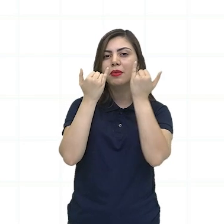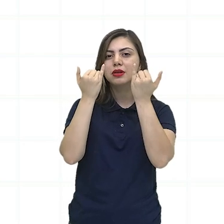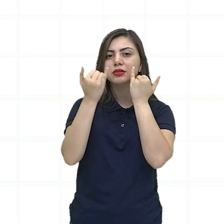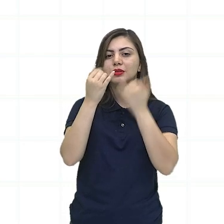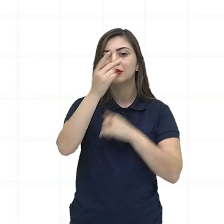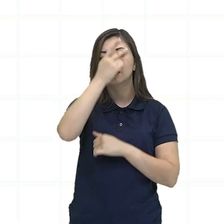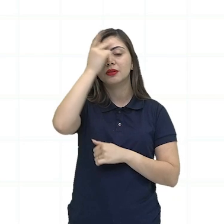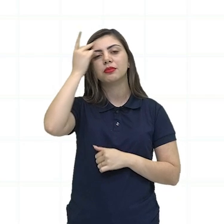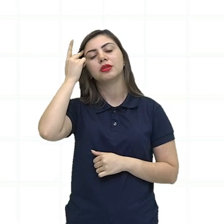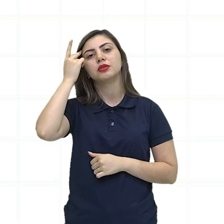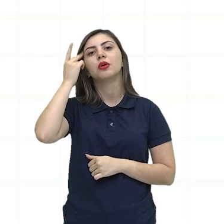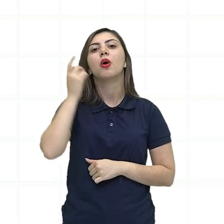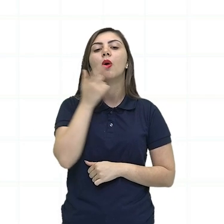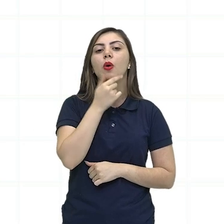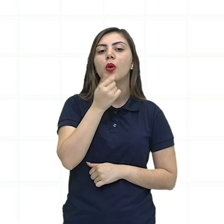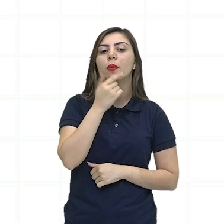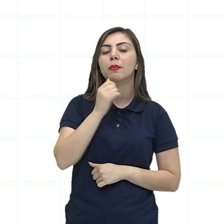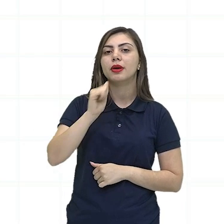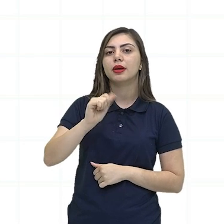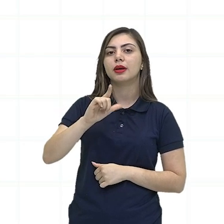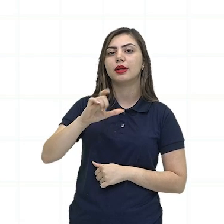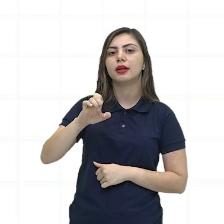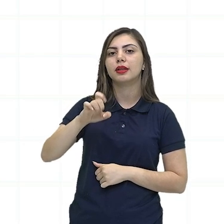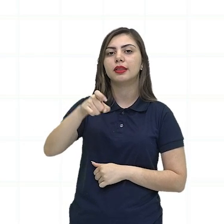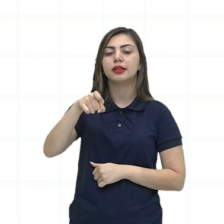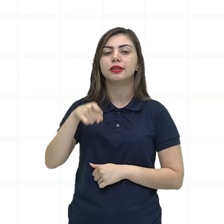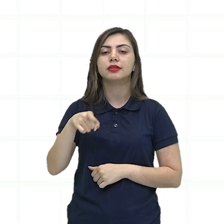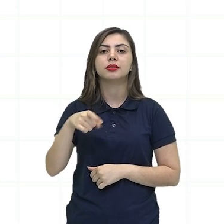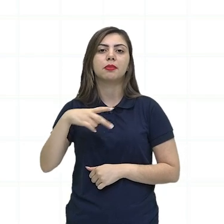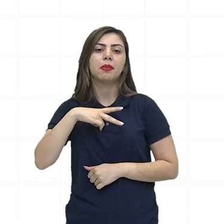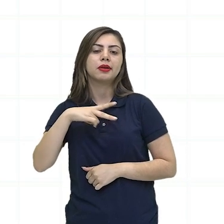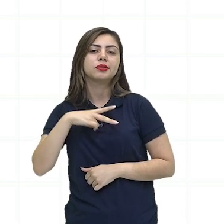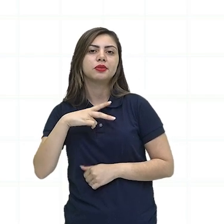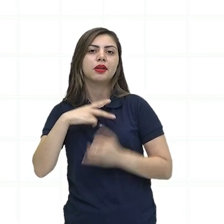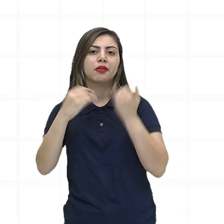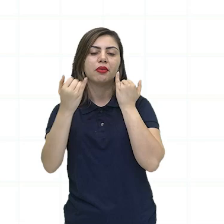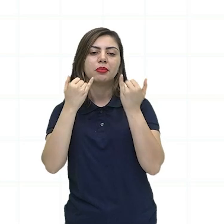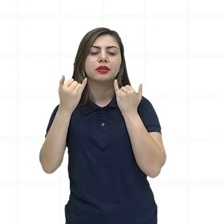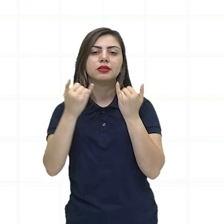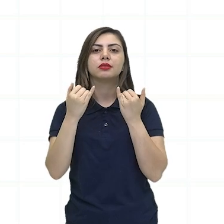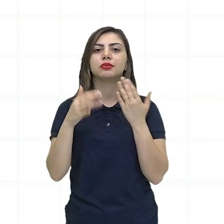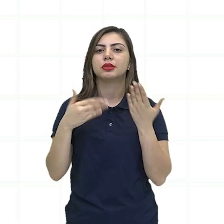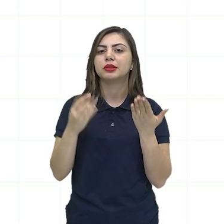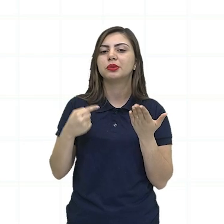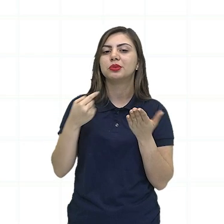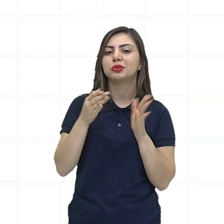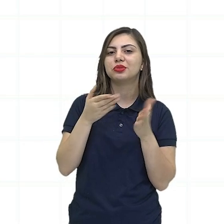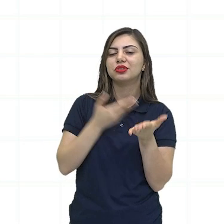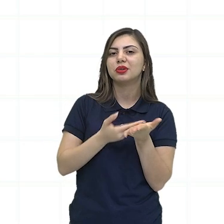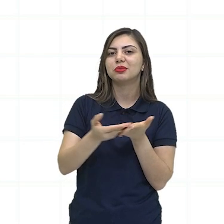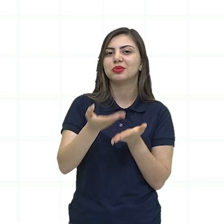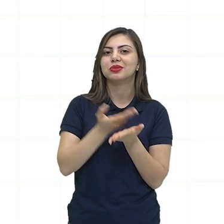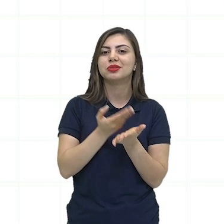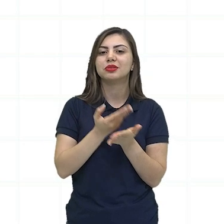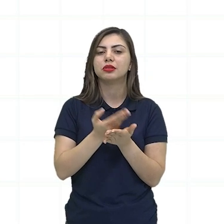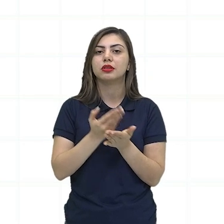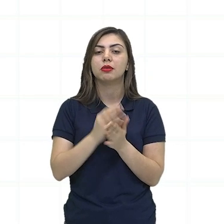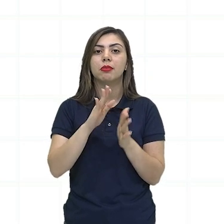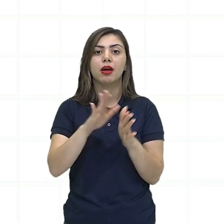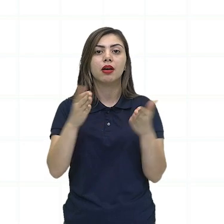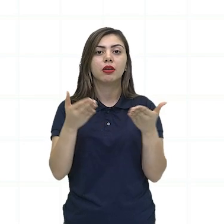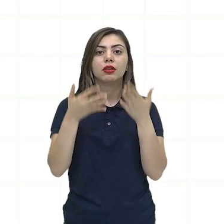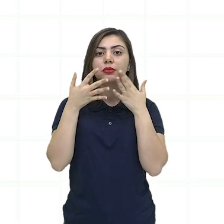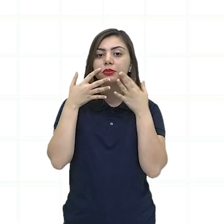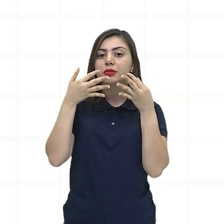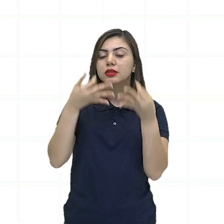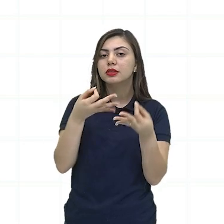né? As informações que nós já vimos aqui ao longo da aula, desde o começo nós estamos vendo. E eu quero que vocês prestem